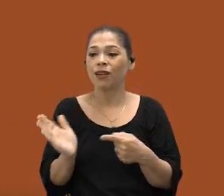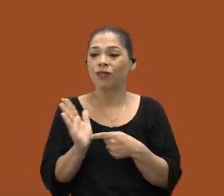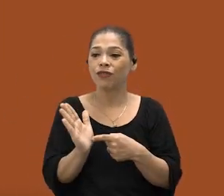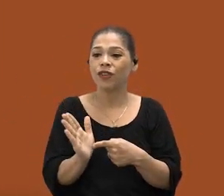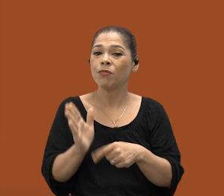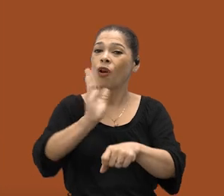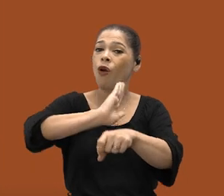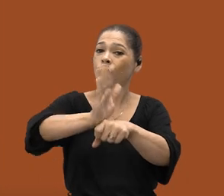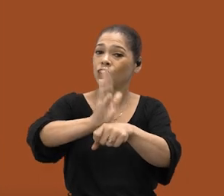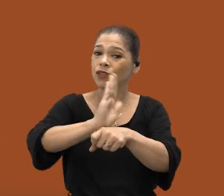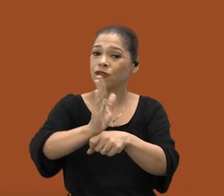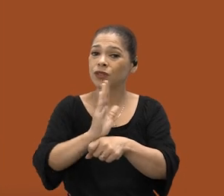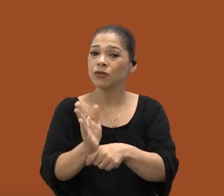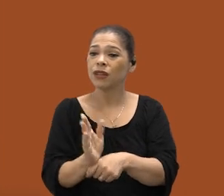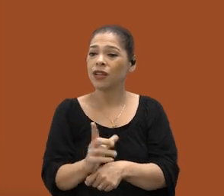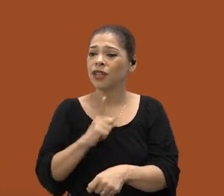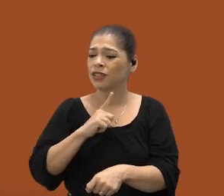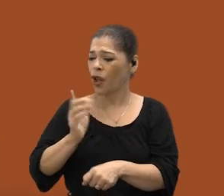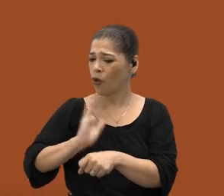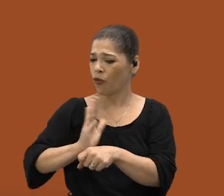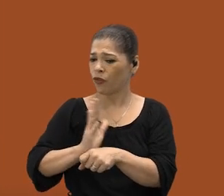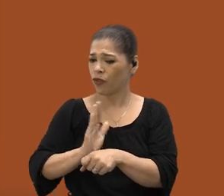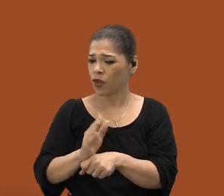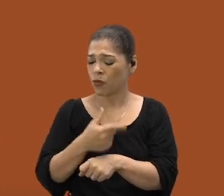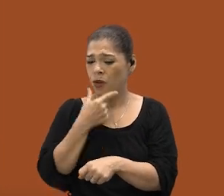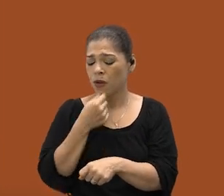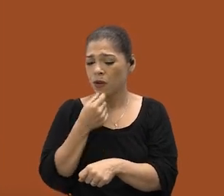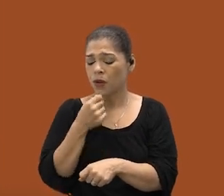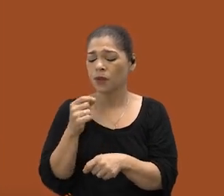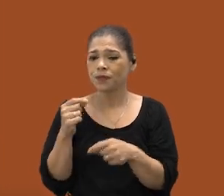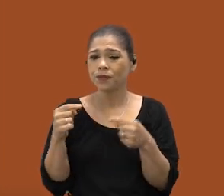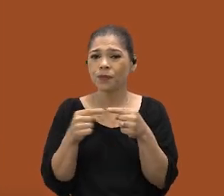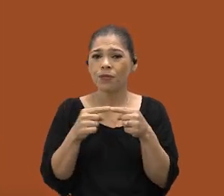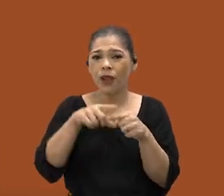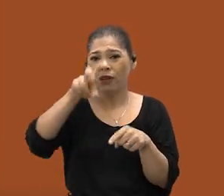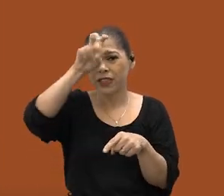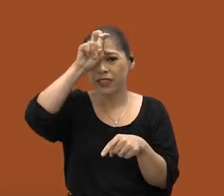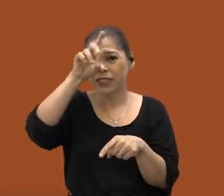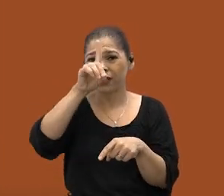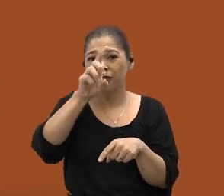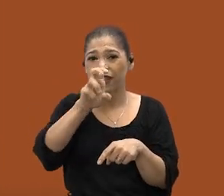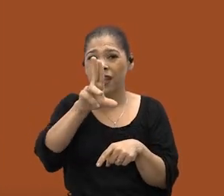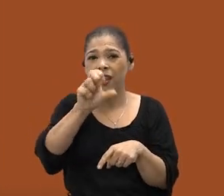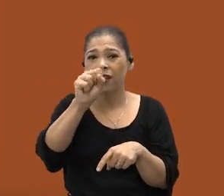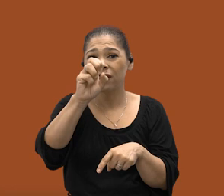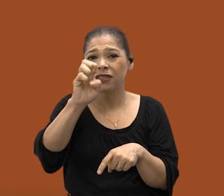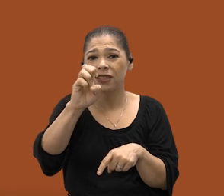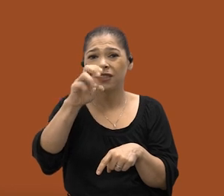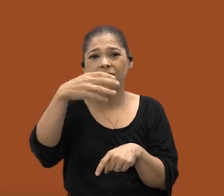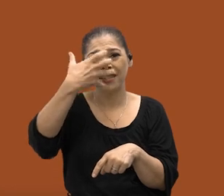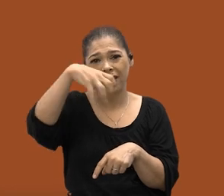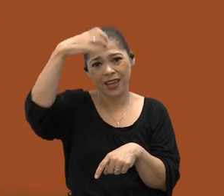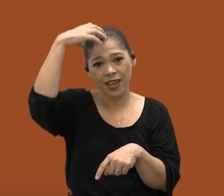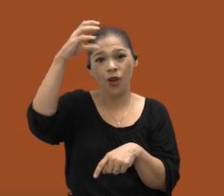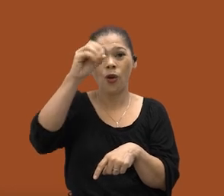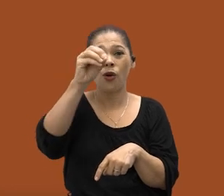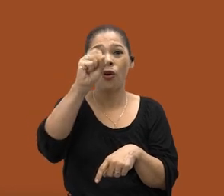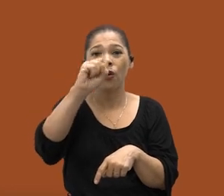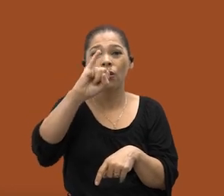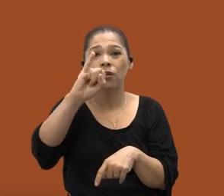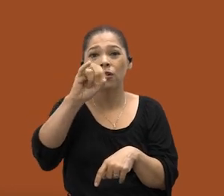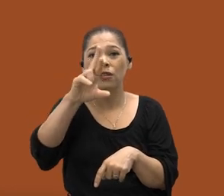a novela passa os filmes passa cara tem um filme mesmo sobregito acho que deuses e Reis que mostra um Osíris